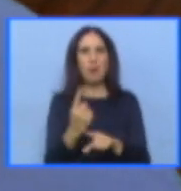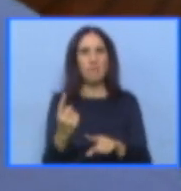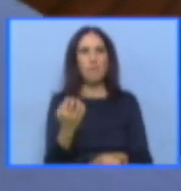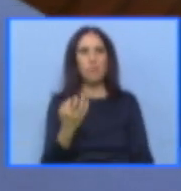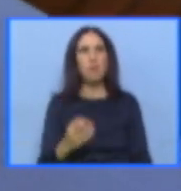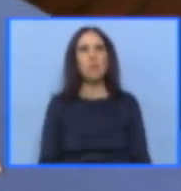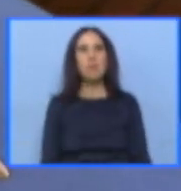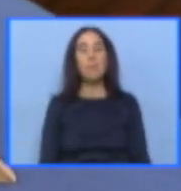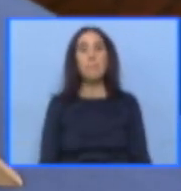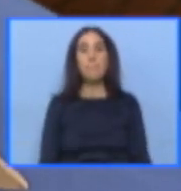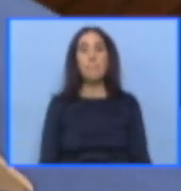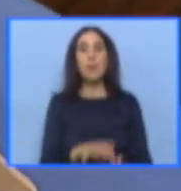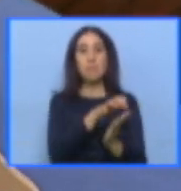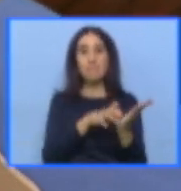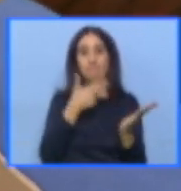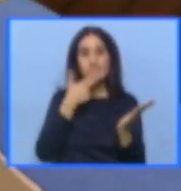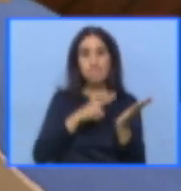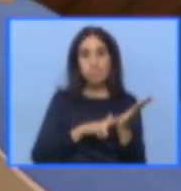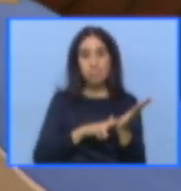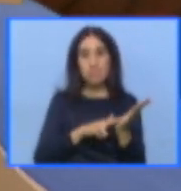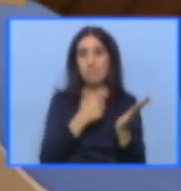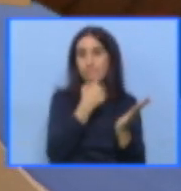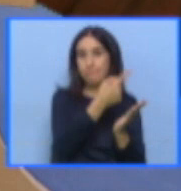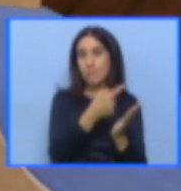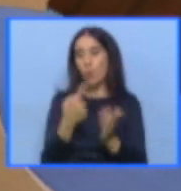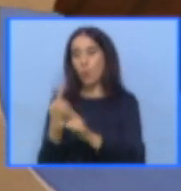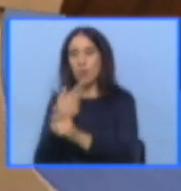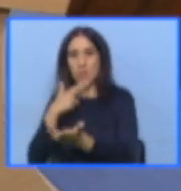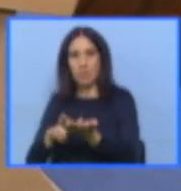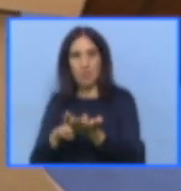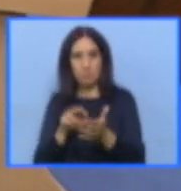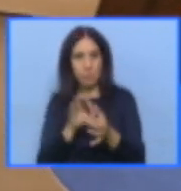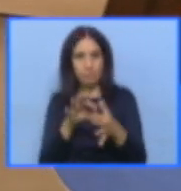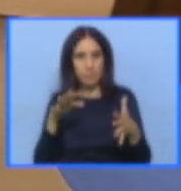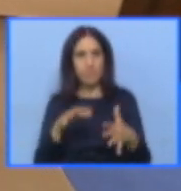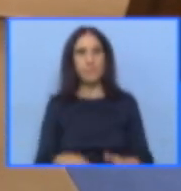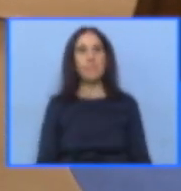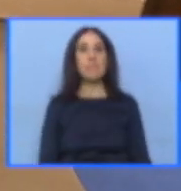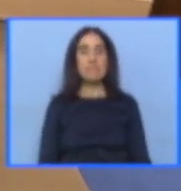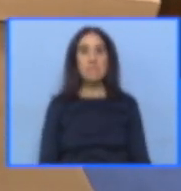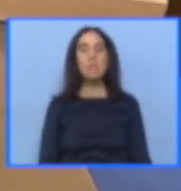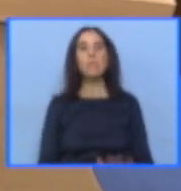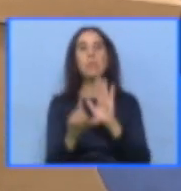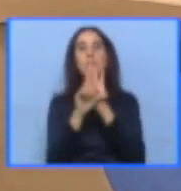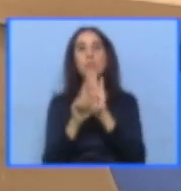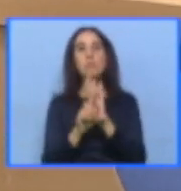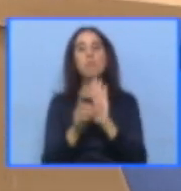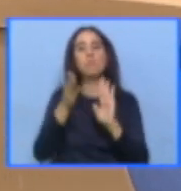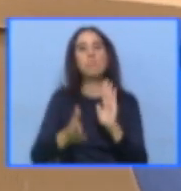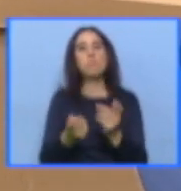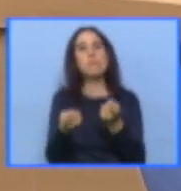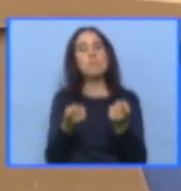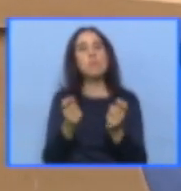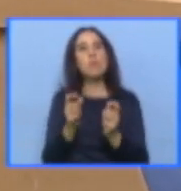a... Só que entre o decreto e a realidade das coisas havia uma grande distância. Claro, é que isto foi legislar contra quê? Contra o